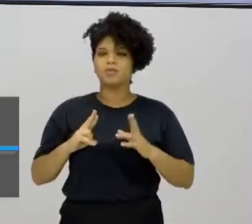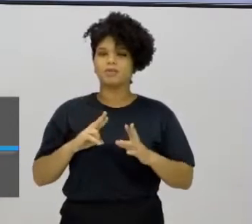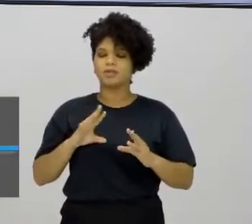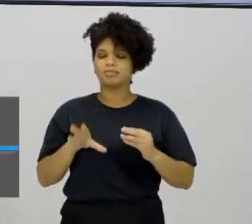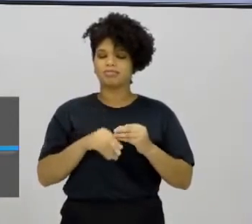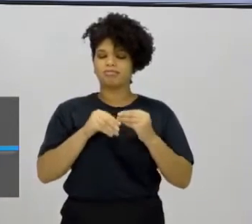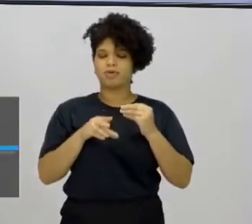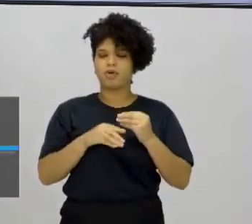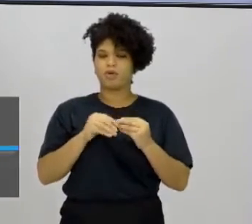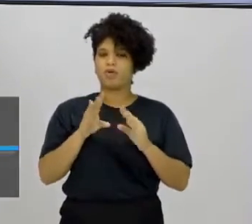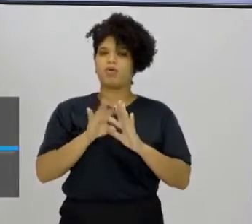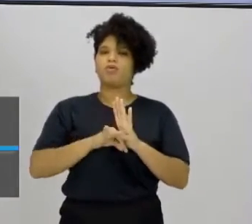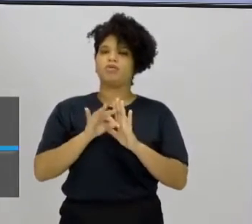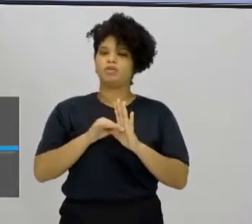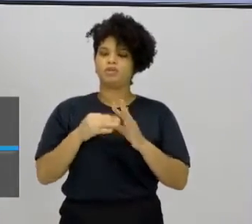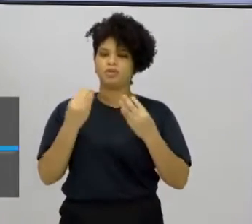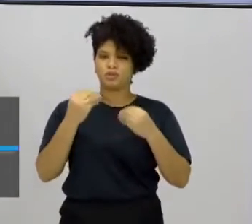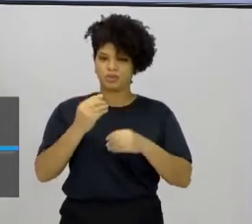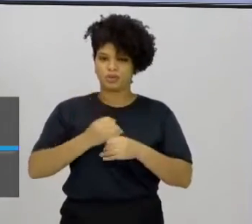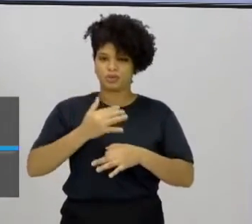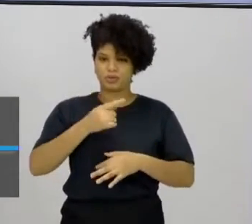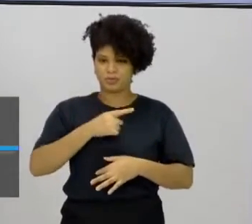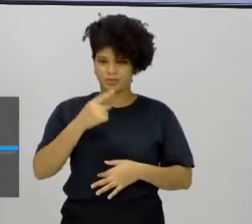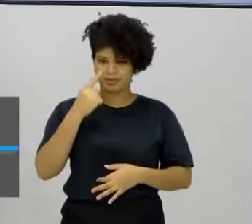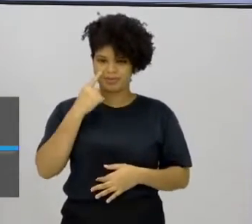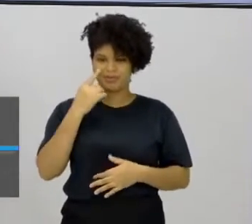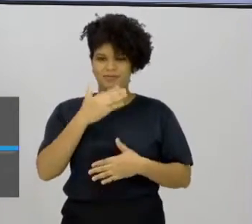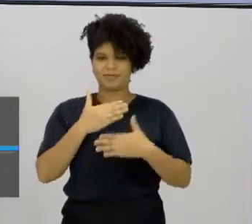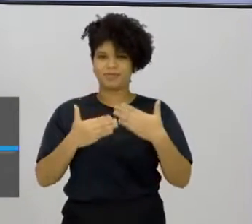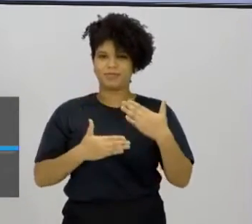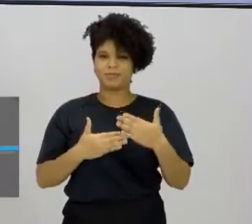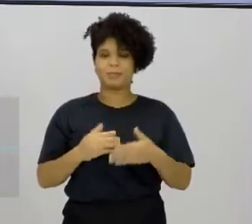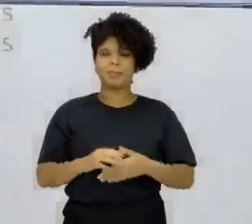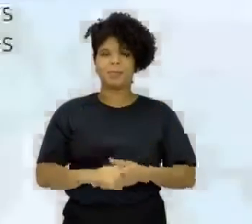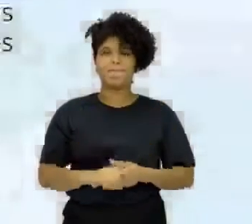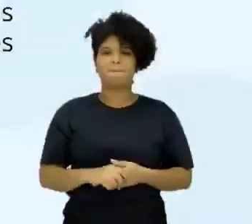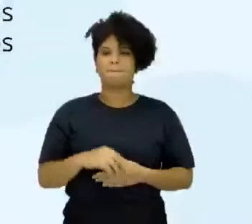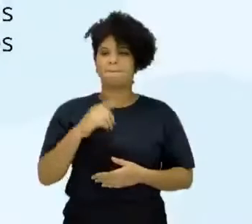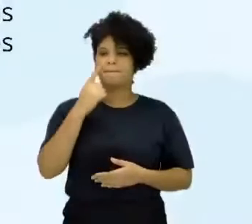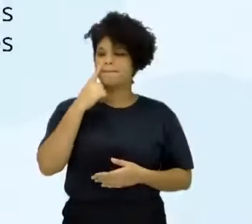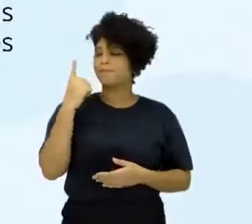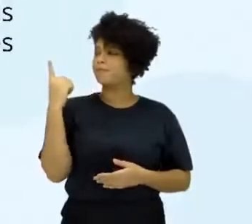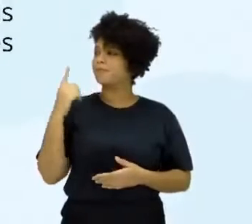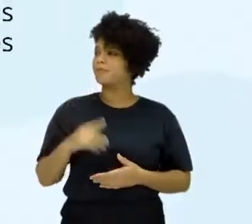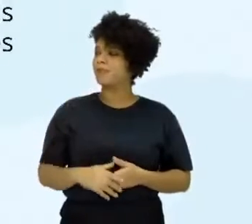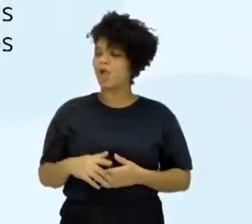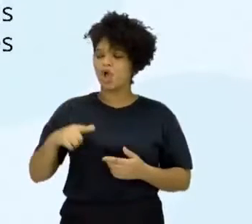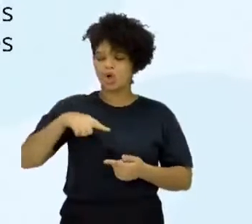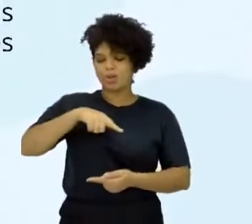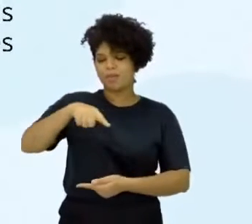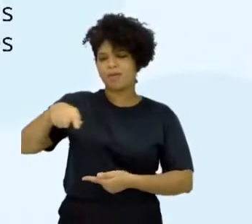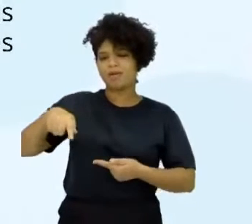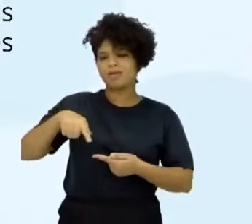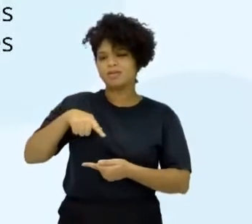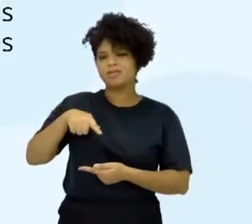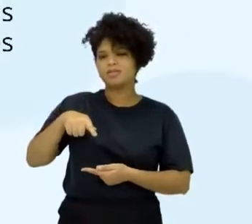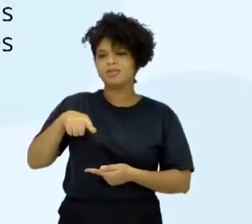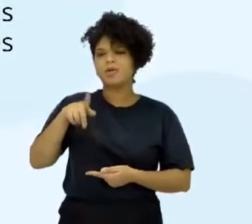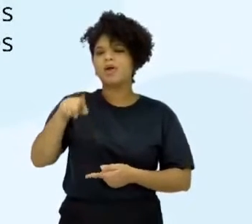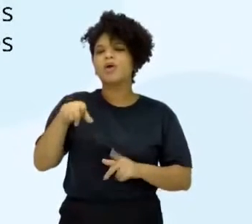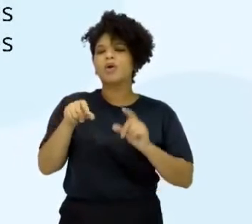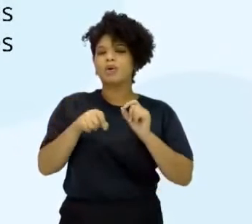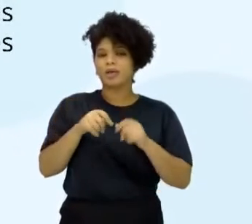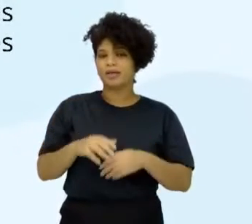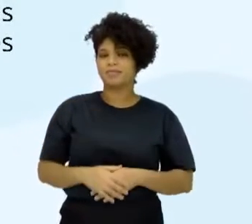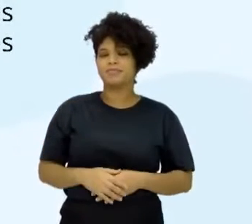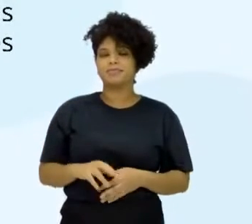né? De um texto que nós colocamos aí no slide, aí pode colocar aí. O que é globalização? Olha lá. É o efeito ato